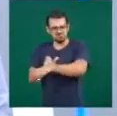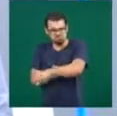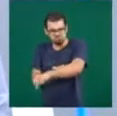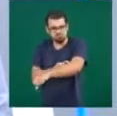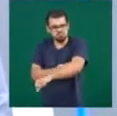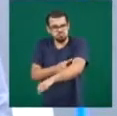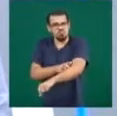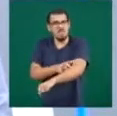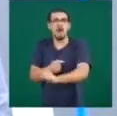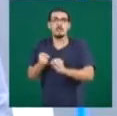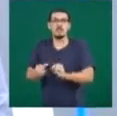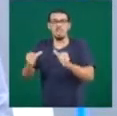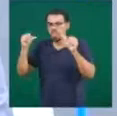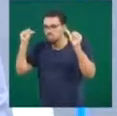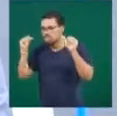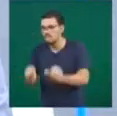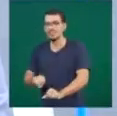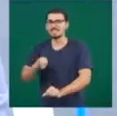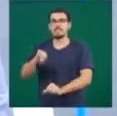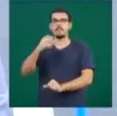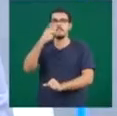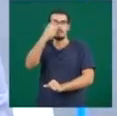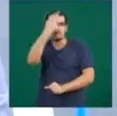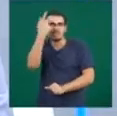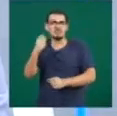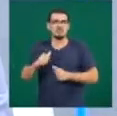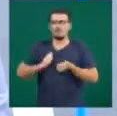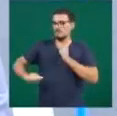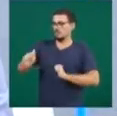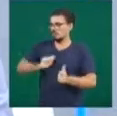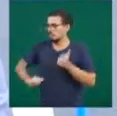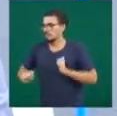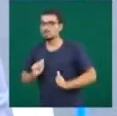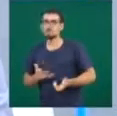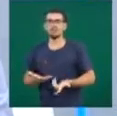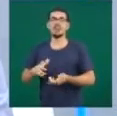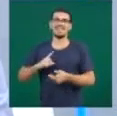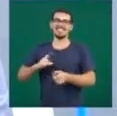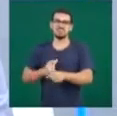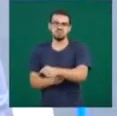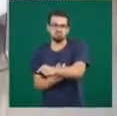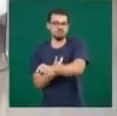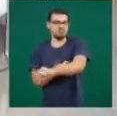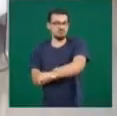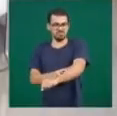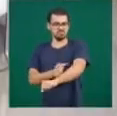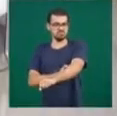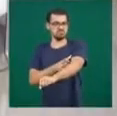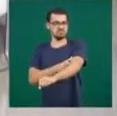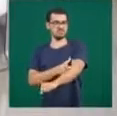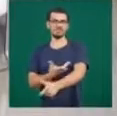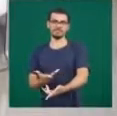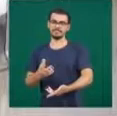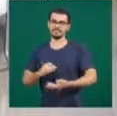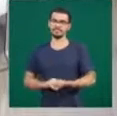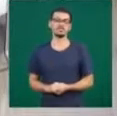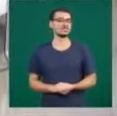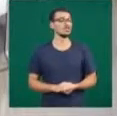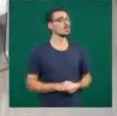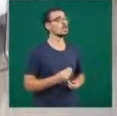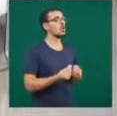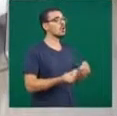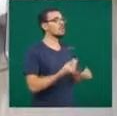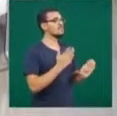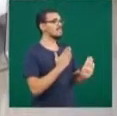Então a gente sabe que pacientes que estão mais estressados, ansiosos, pode se ter uma exacerbação da doença. Uhum. Em relação ao diagnóstico, a pessoa ela demora a